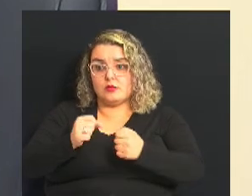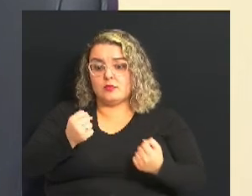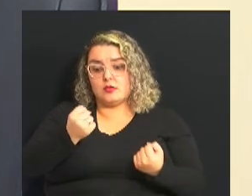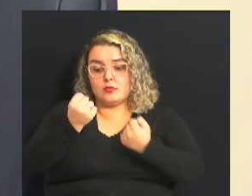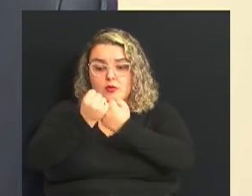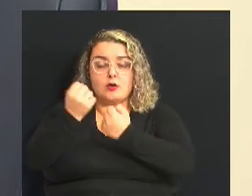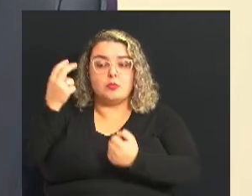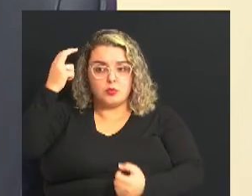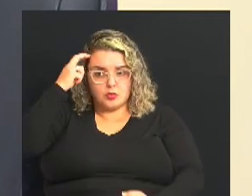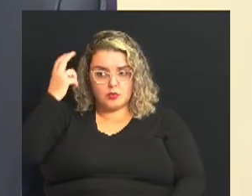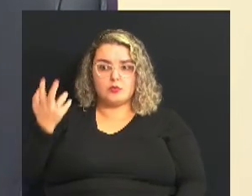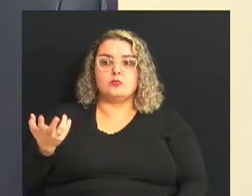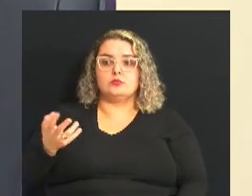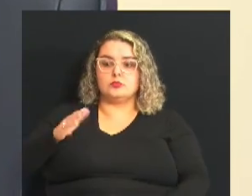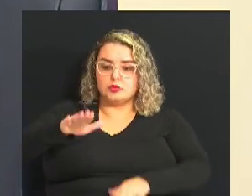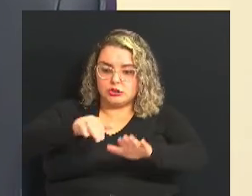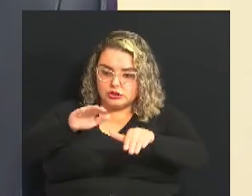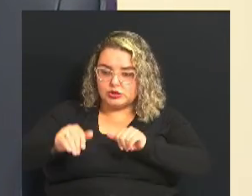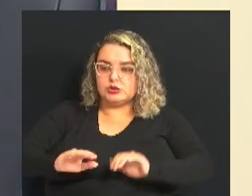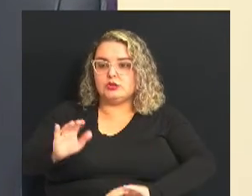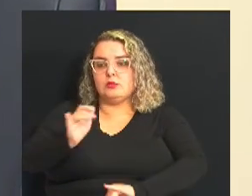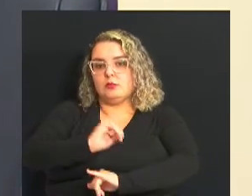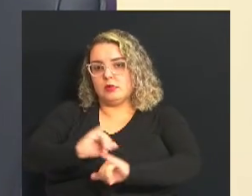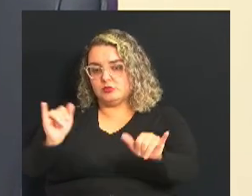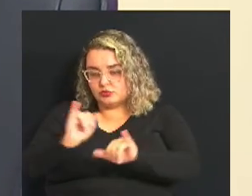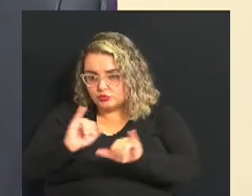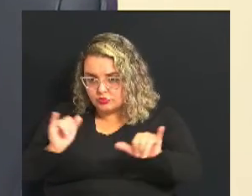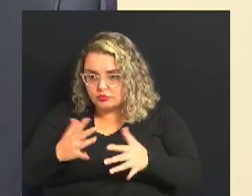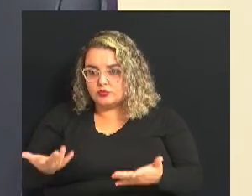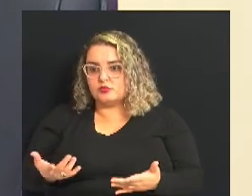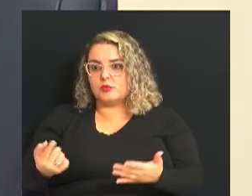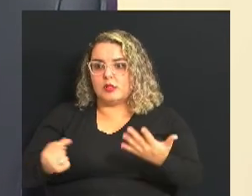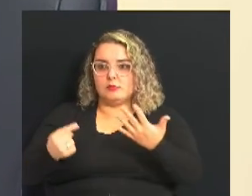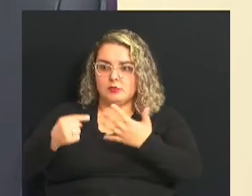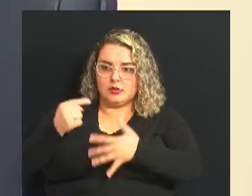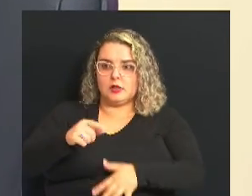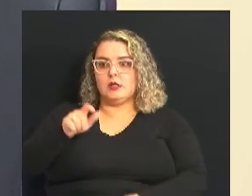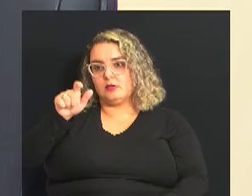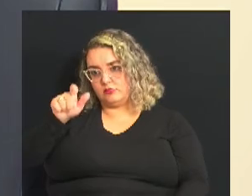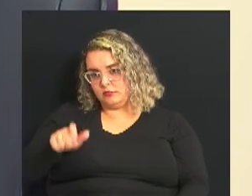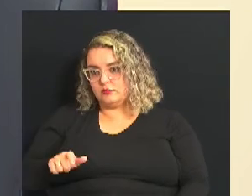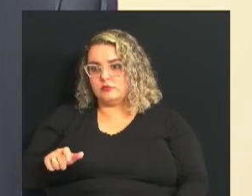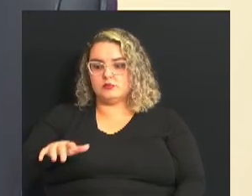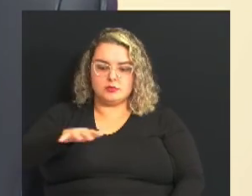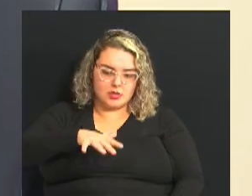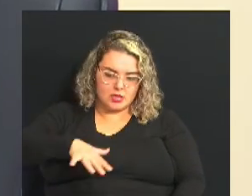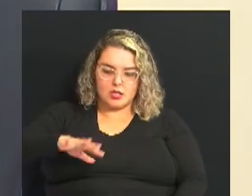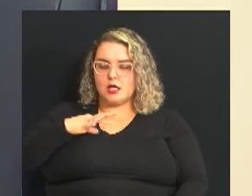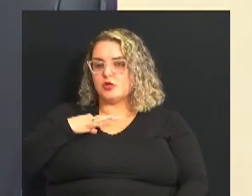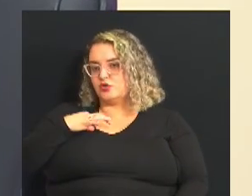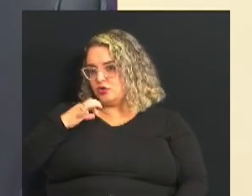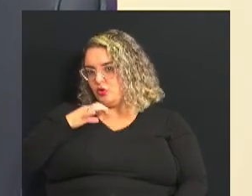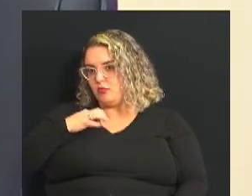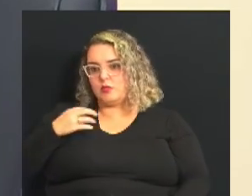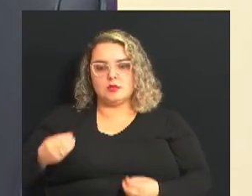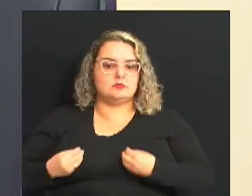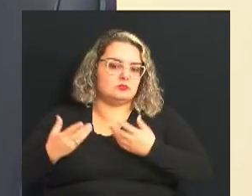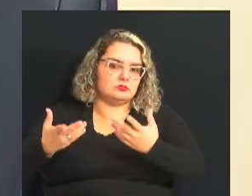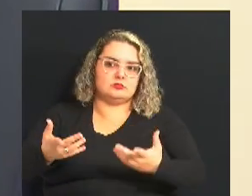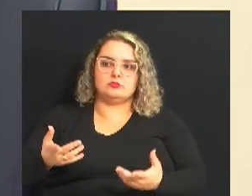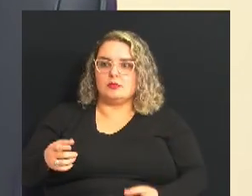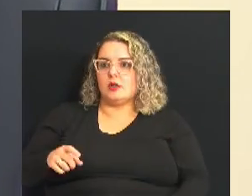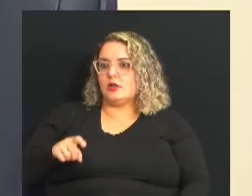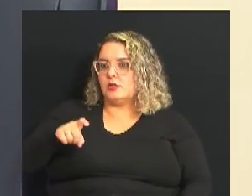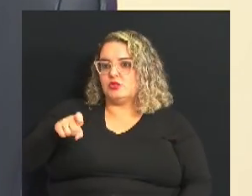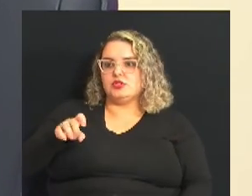por meio de chamamento público, em que você determine lá que a pessoa da área de roupas, por exemplo, forneça X